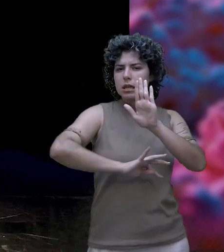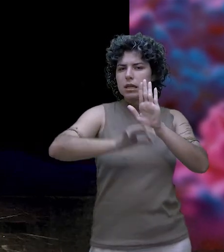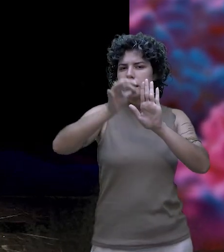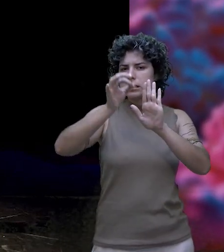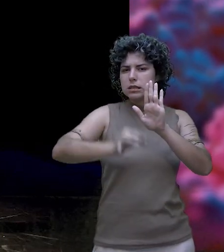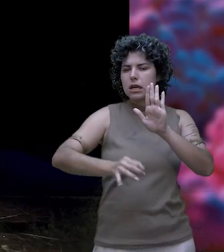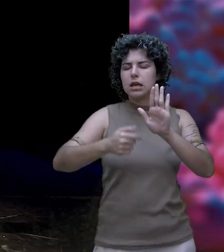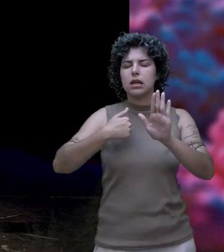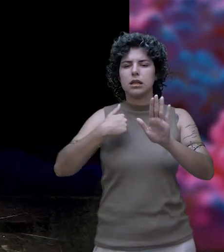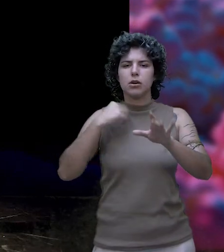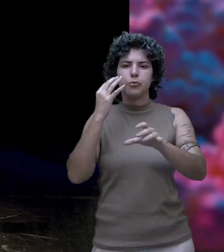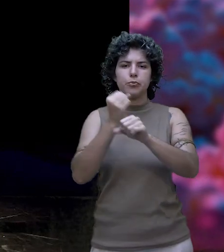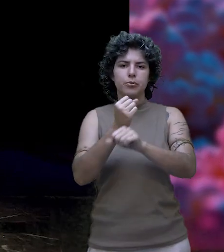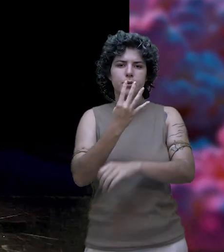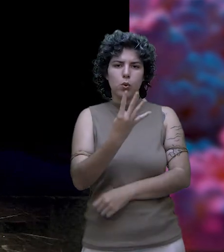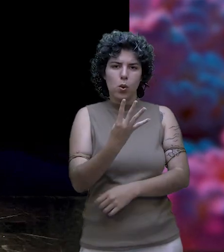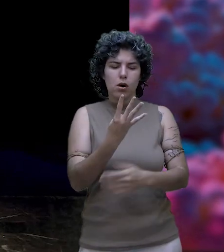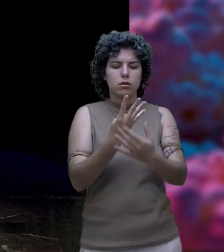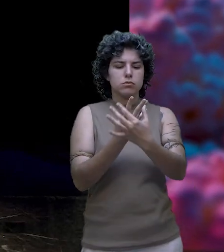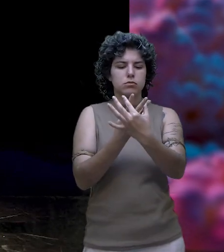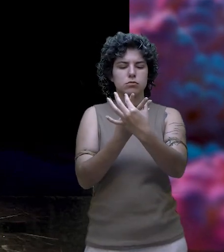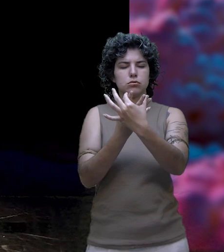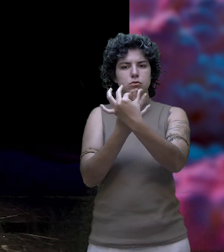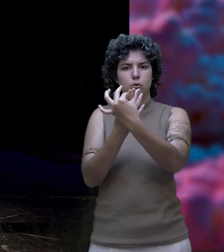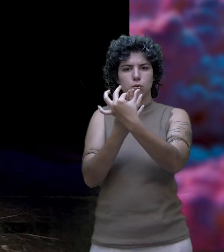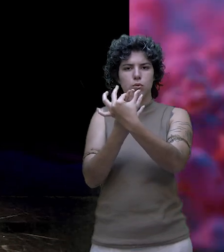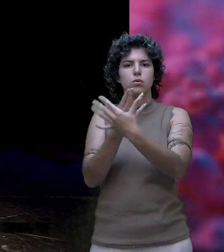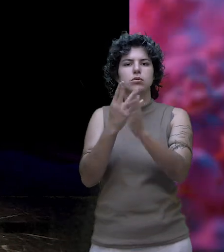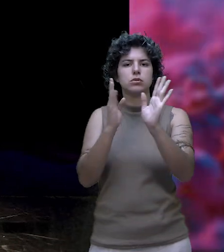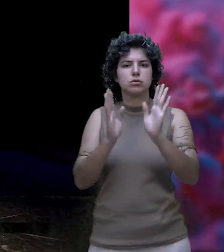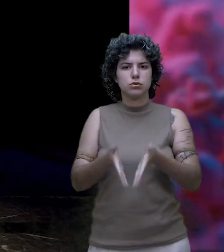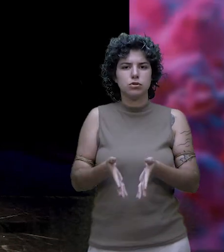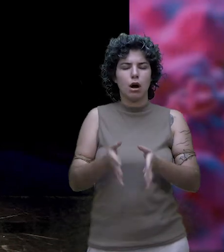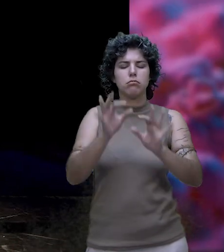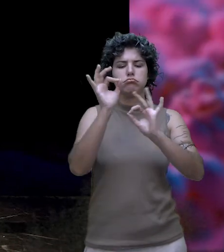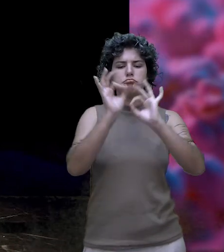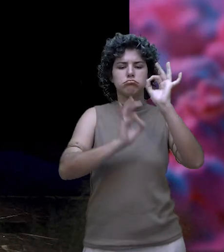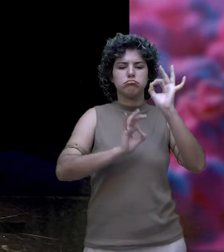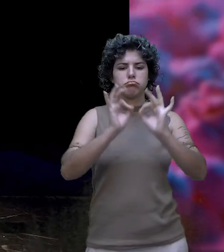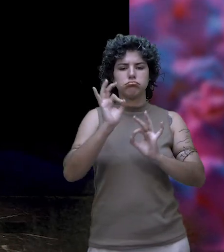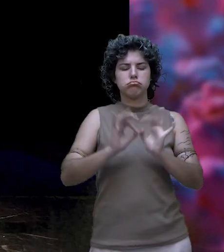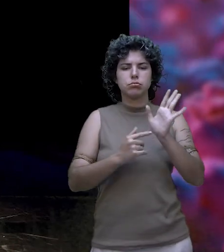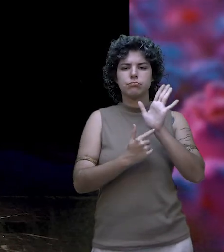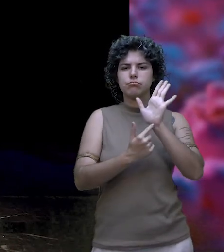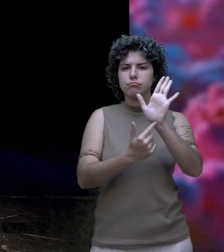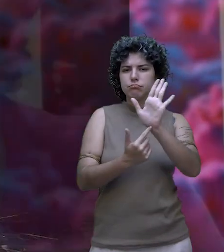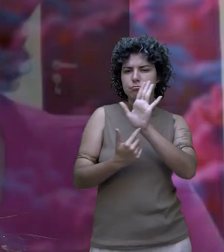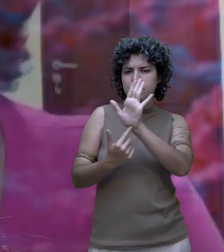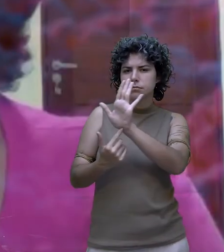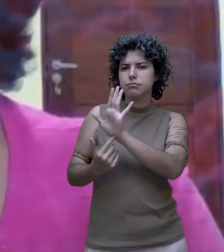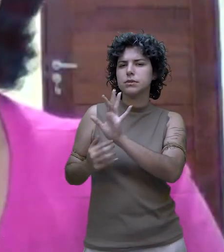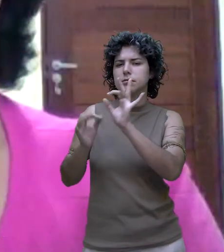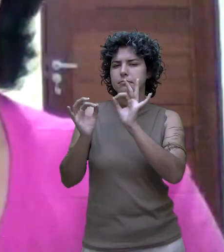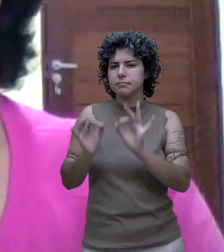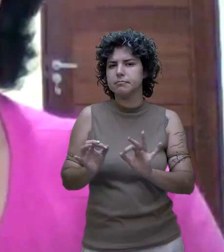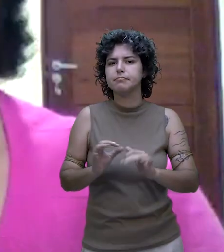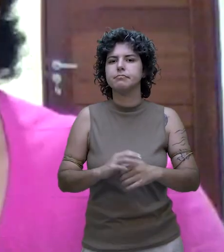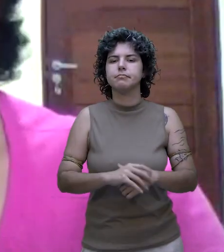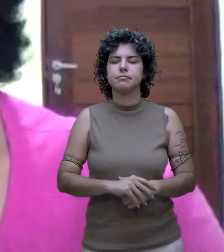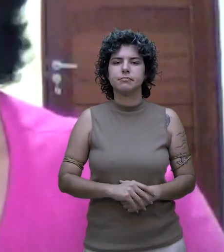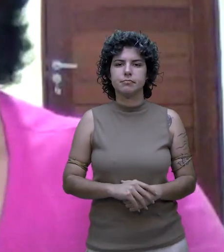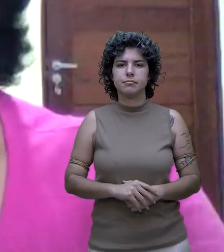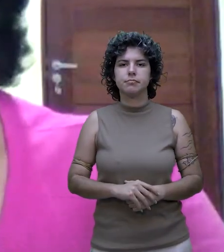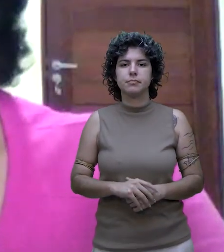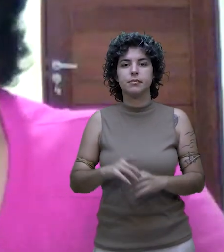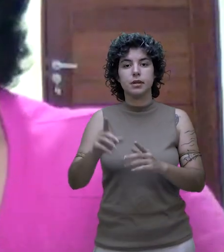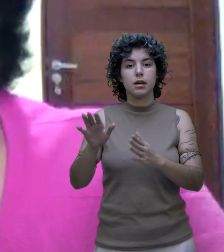4 textos, 2 já foram montados com temporadas e tal. E aí